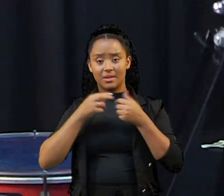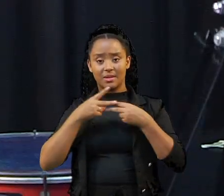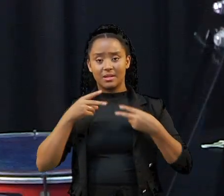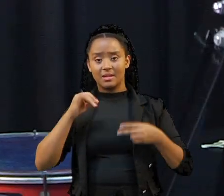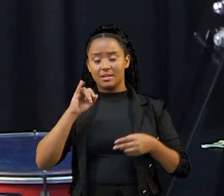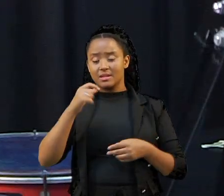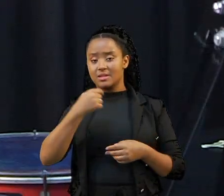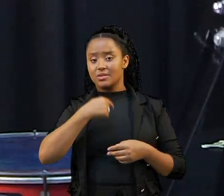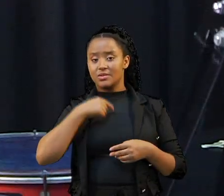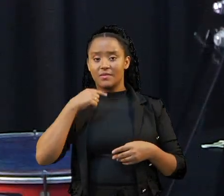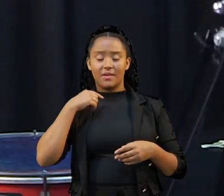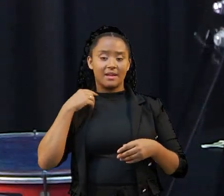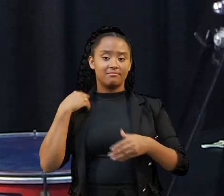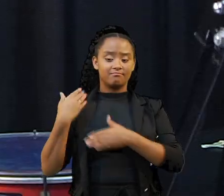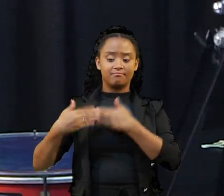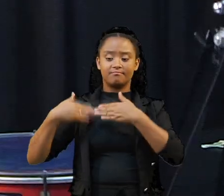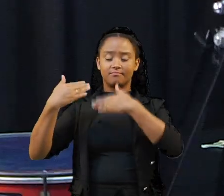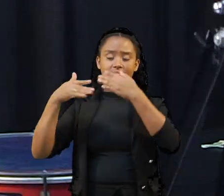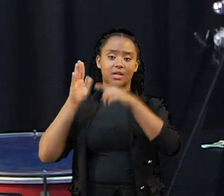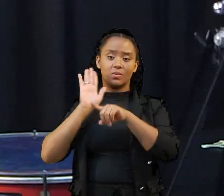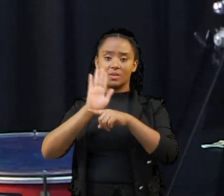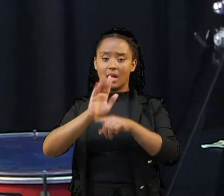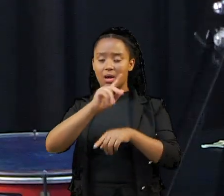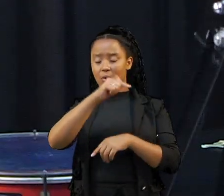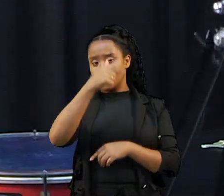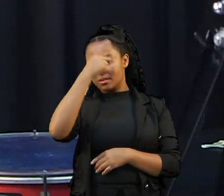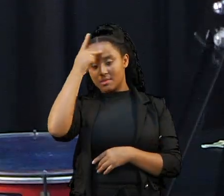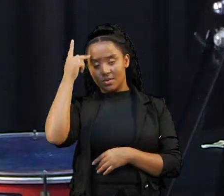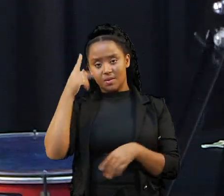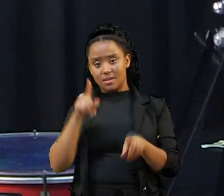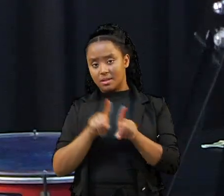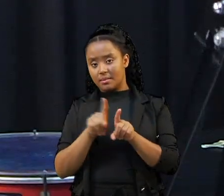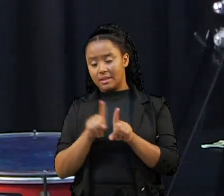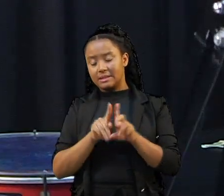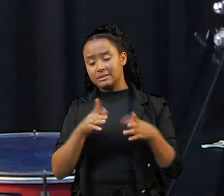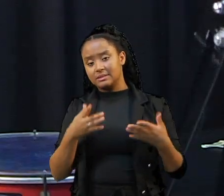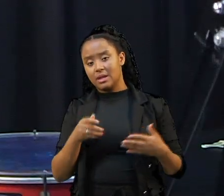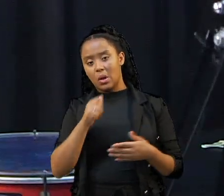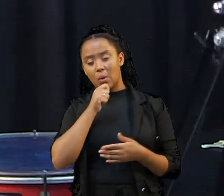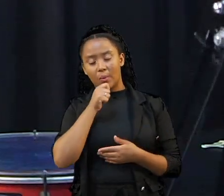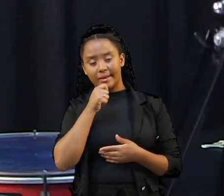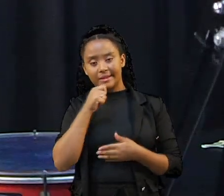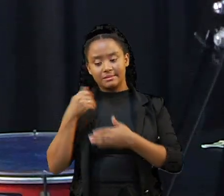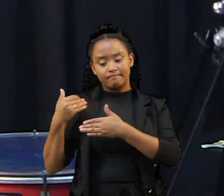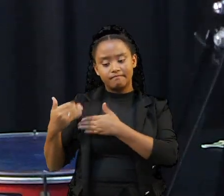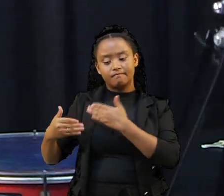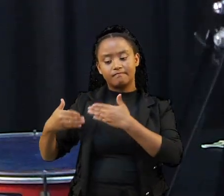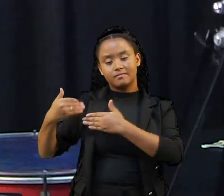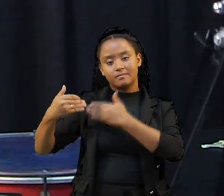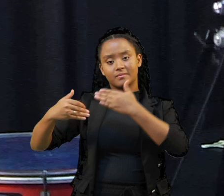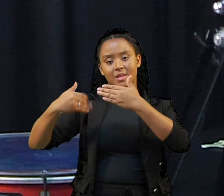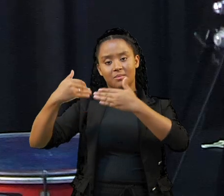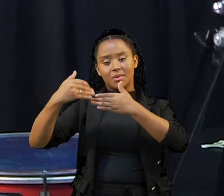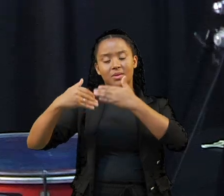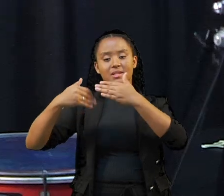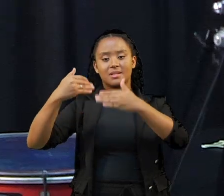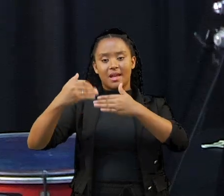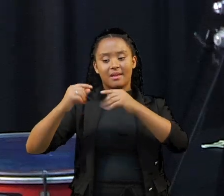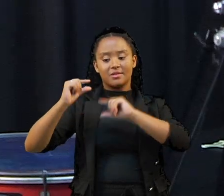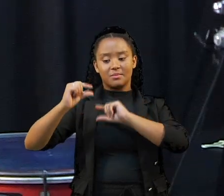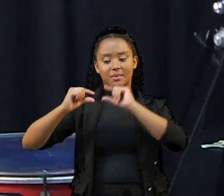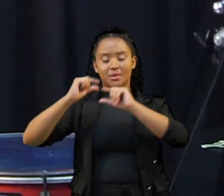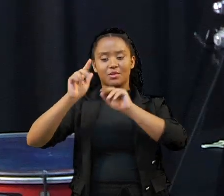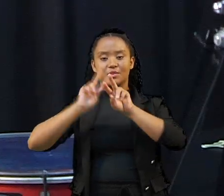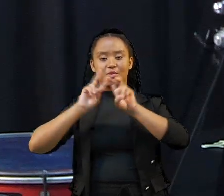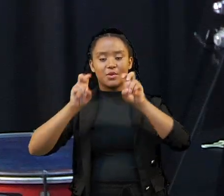tivesse desenvolvido melhor a minha mediunidade, tanto para ajudar outras pessoas também. Então, eu ainda estou num processo ainda